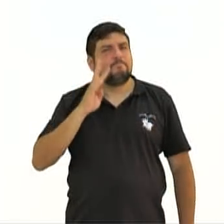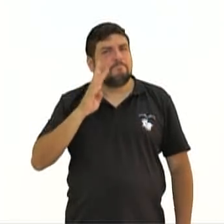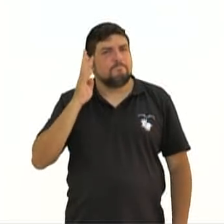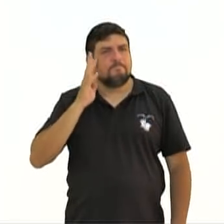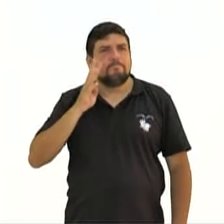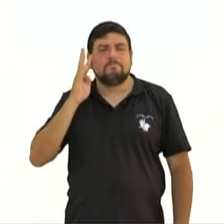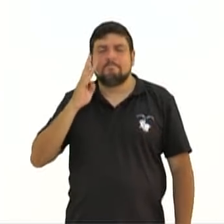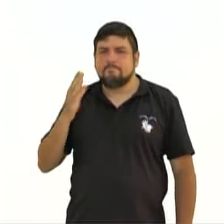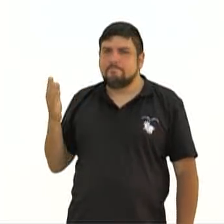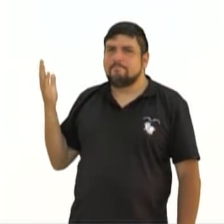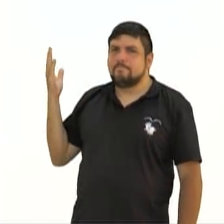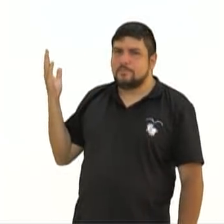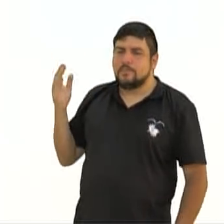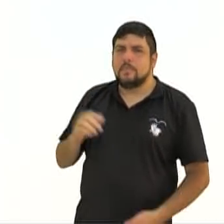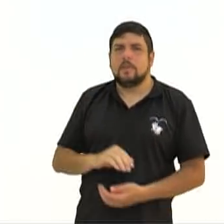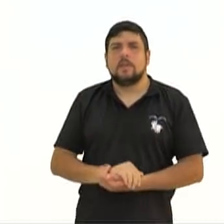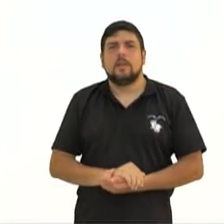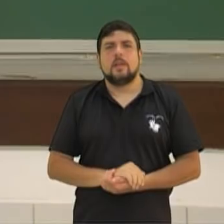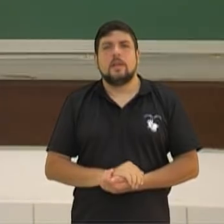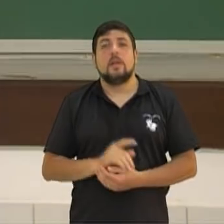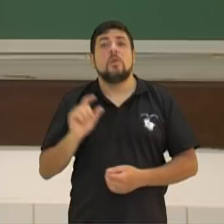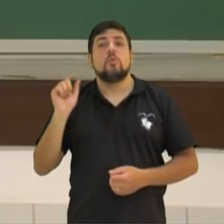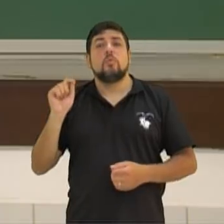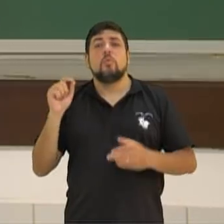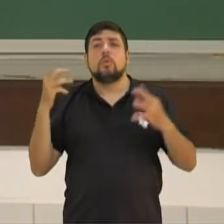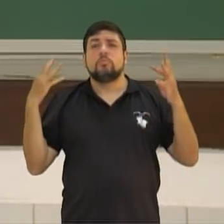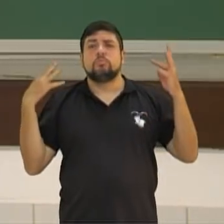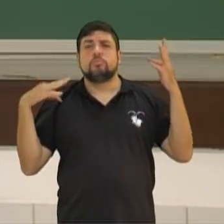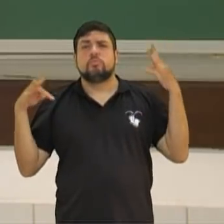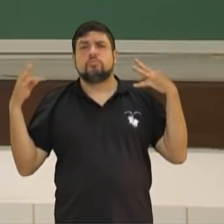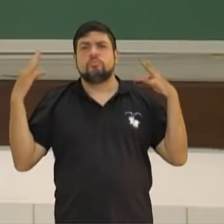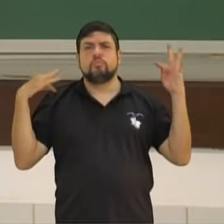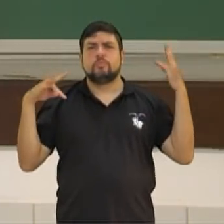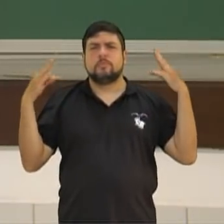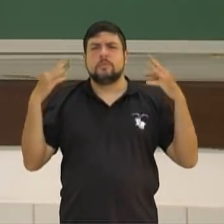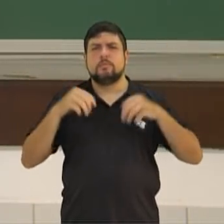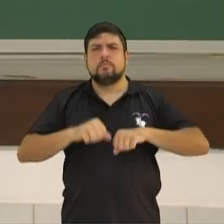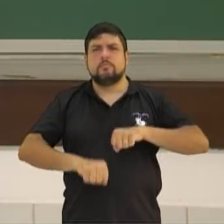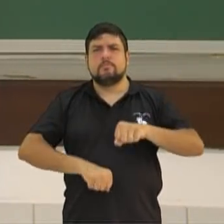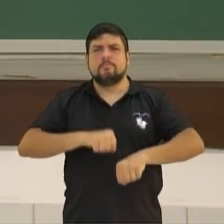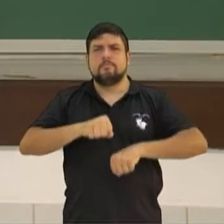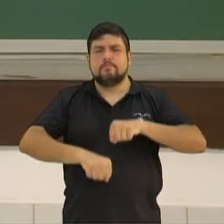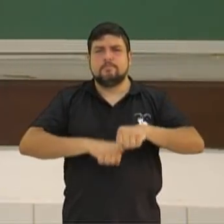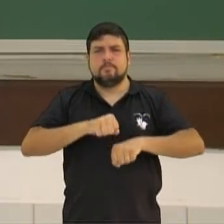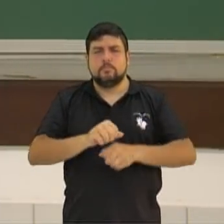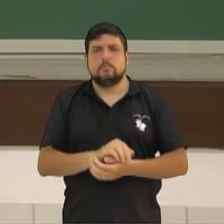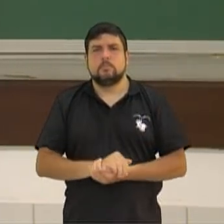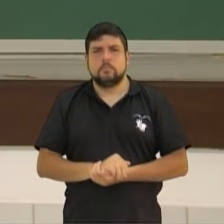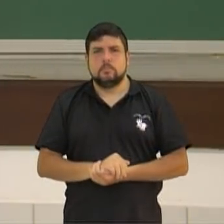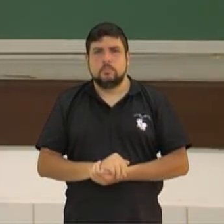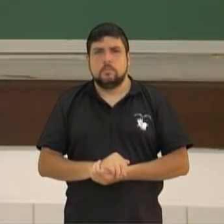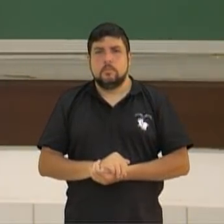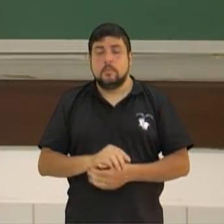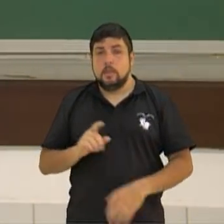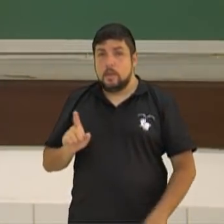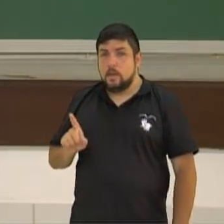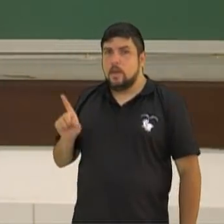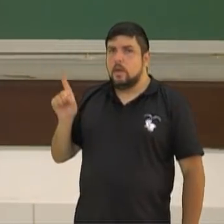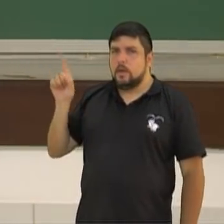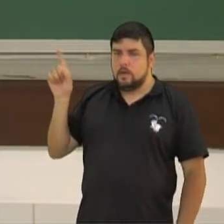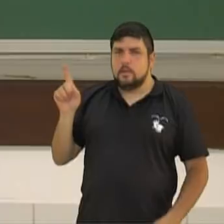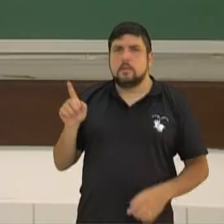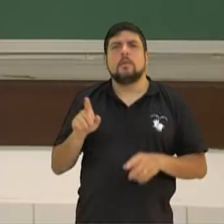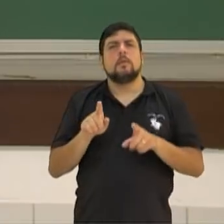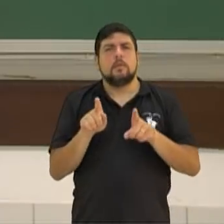para vocês, que é o cicloturismo. O cicloturismo é uma modalidade